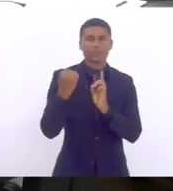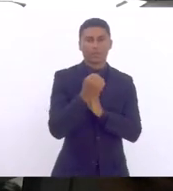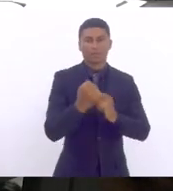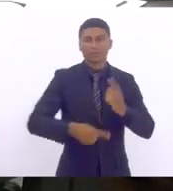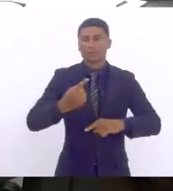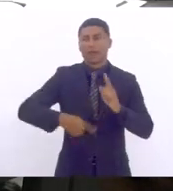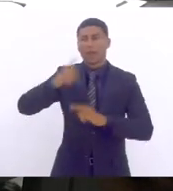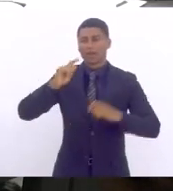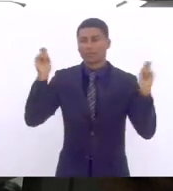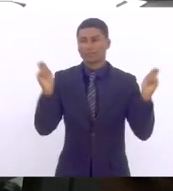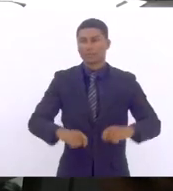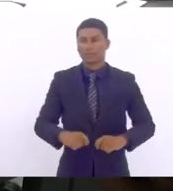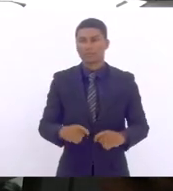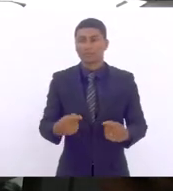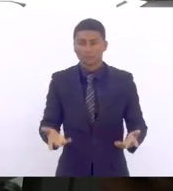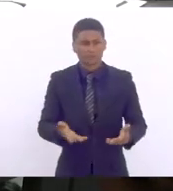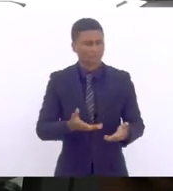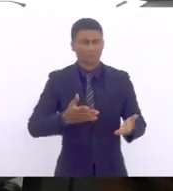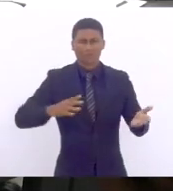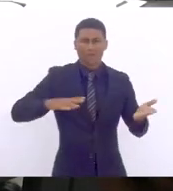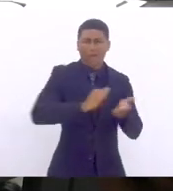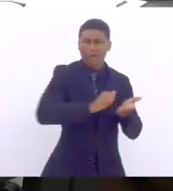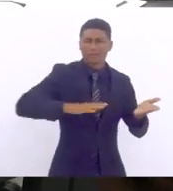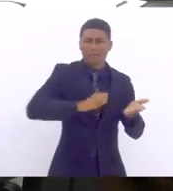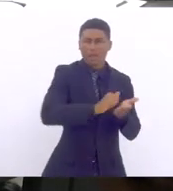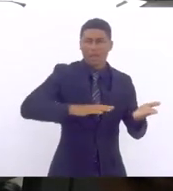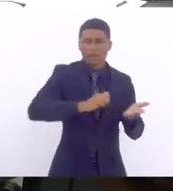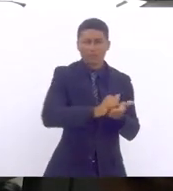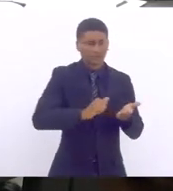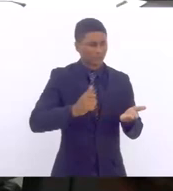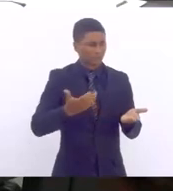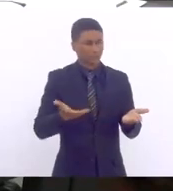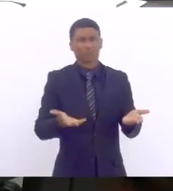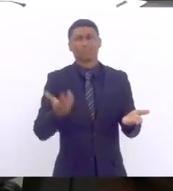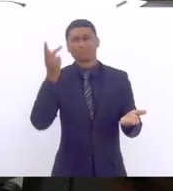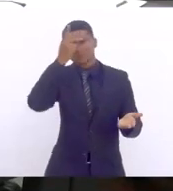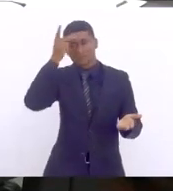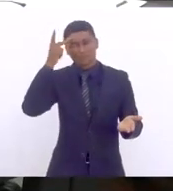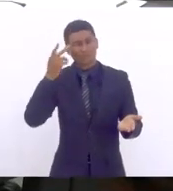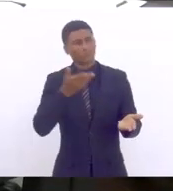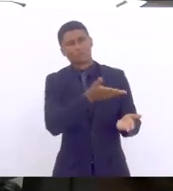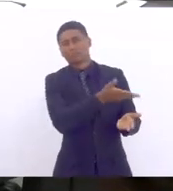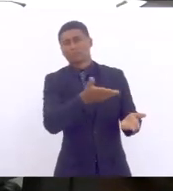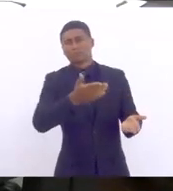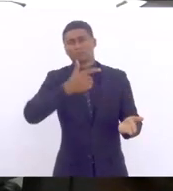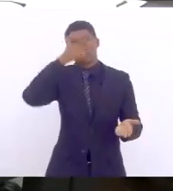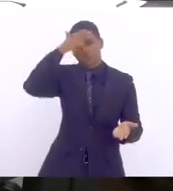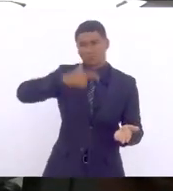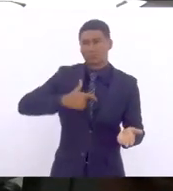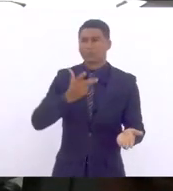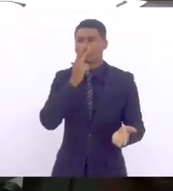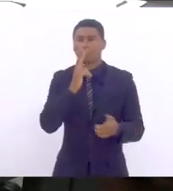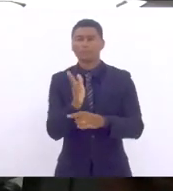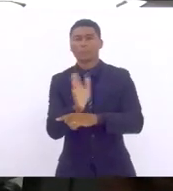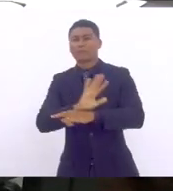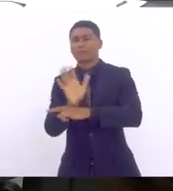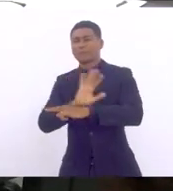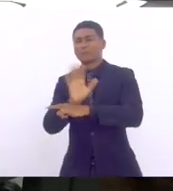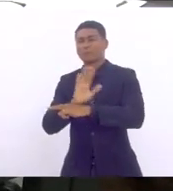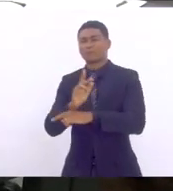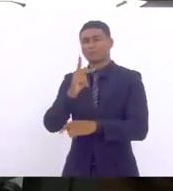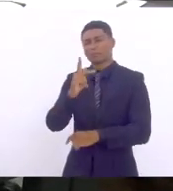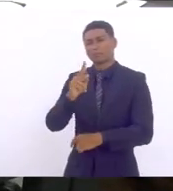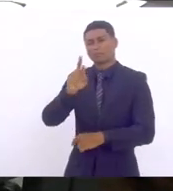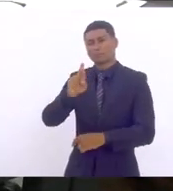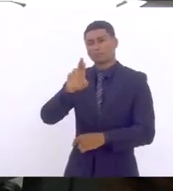sociedade. Colocar um cadastro onde as pessoas sejam identificadas, parece aquele filme Precobis,